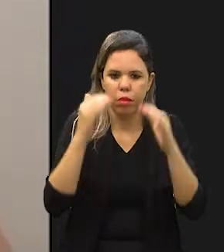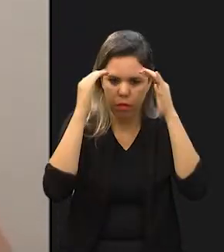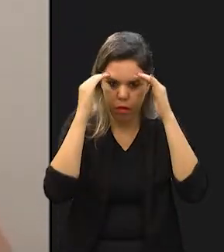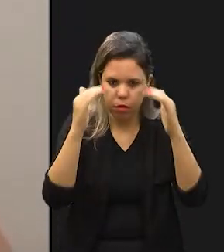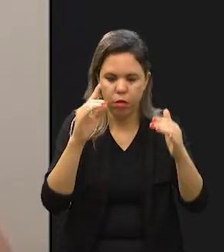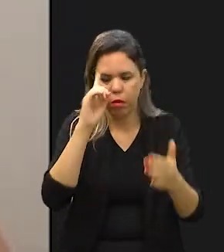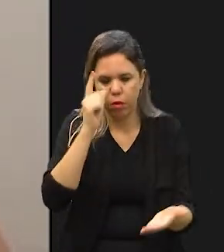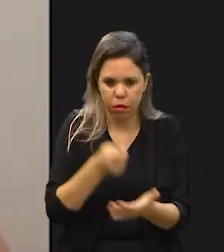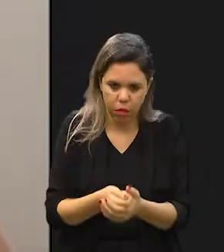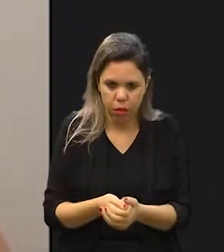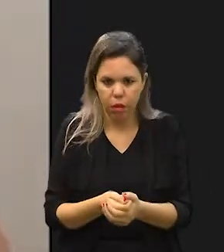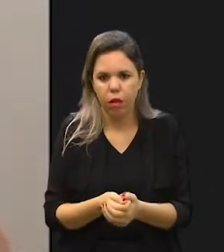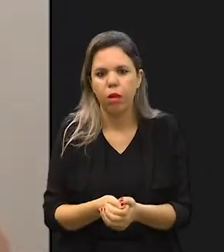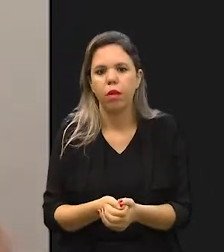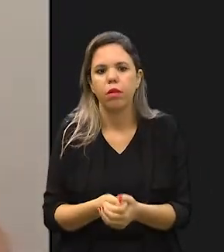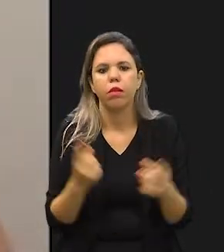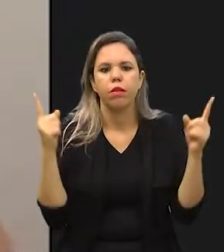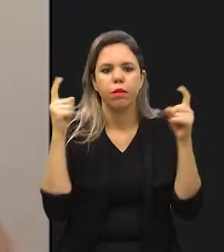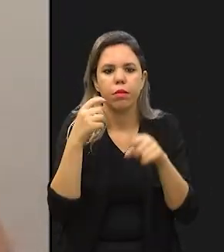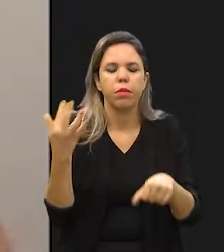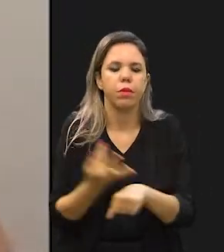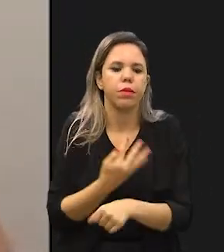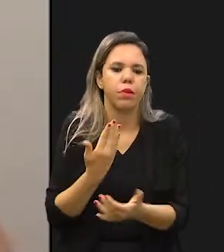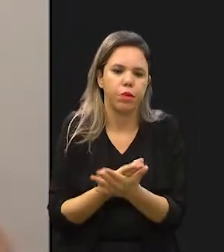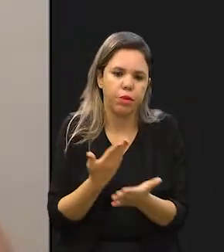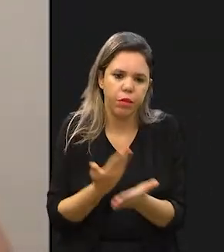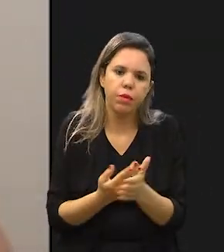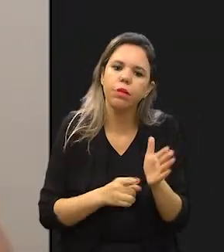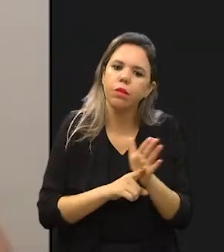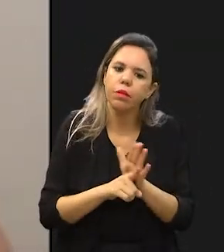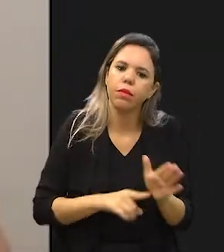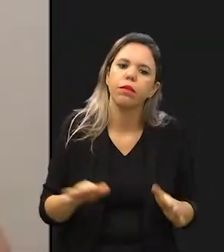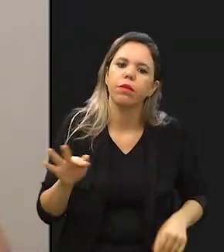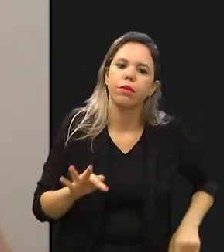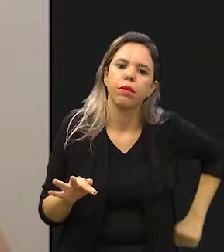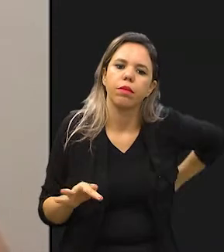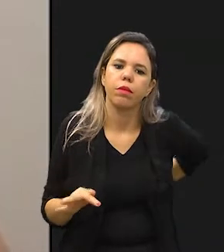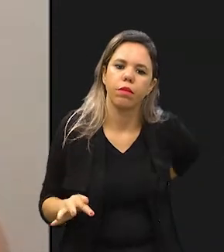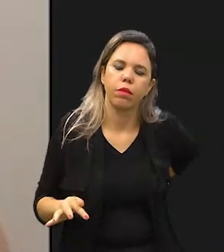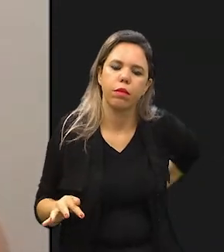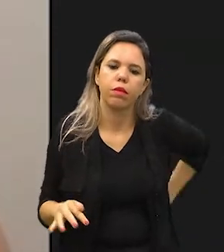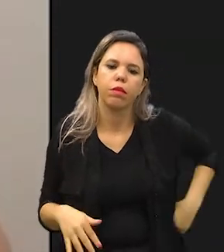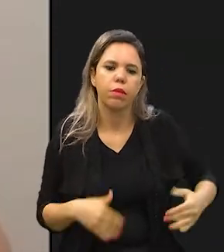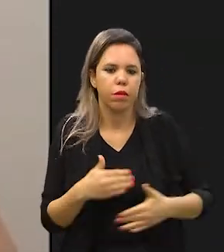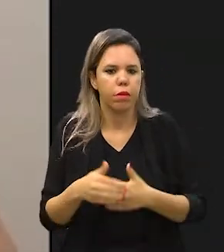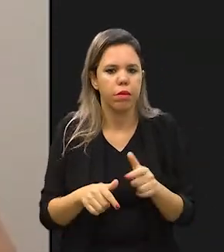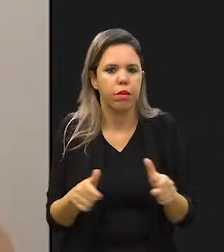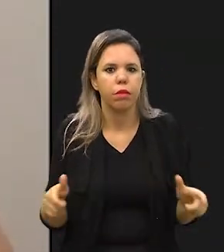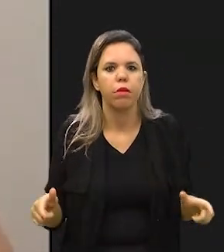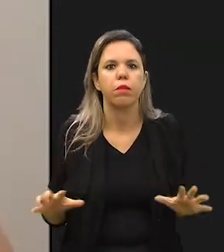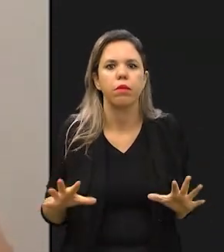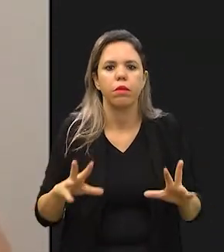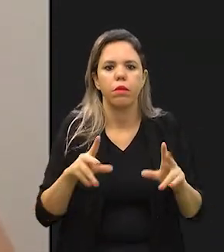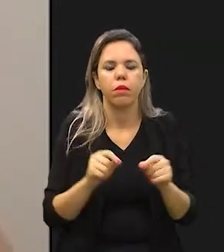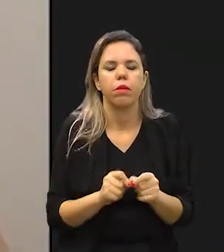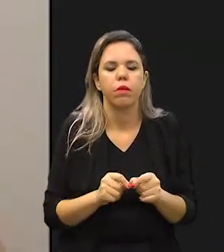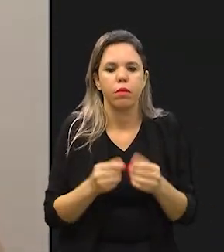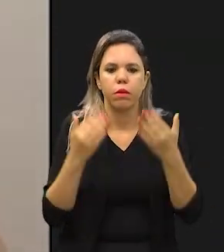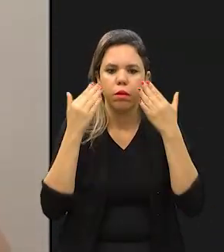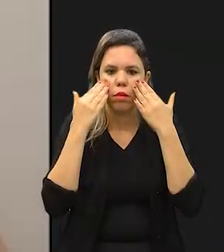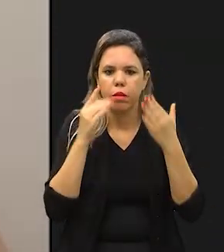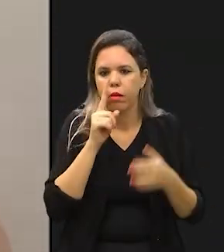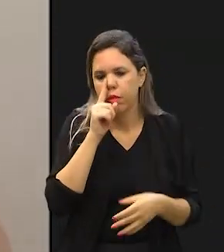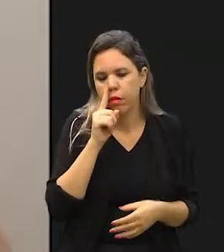submeter a autoridades, maior dificuldade nos estudos, por exemplo, na faculdade, uma tendência muito maior a tudo que se